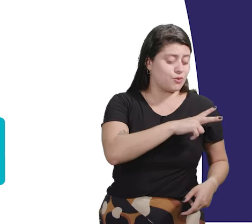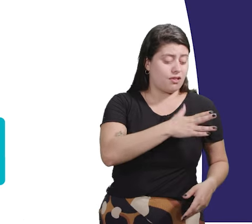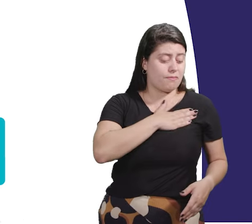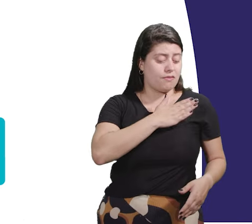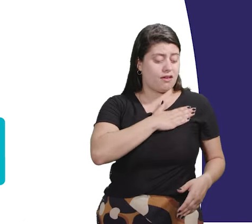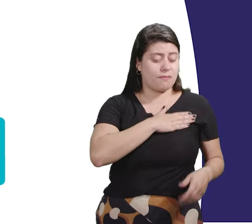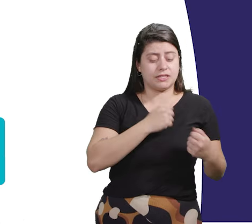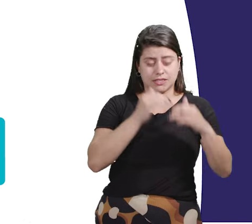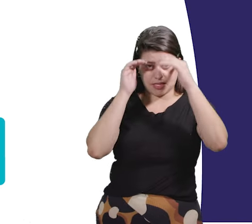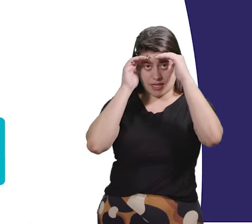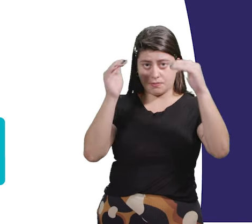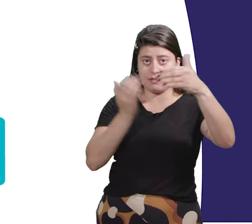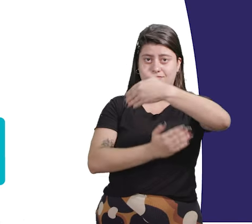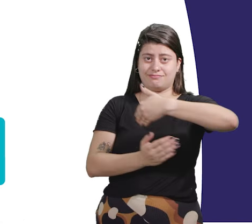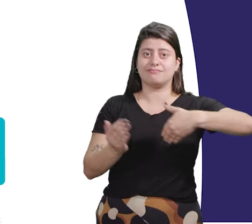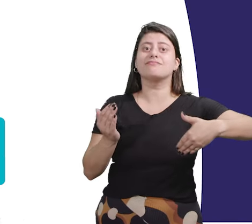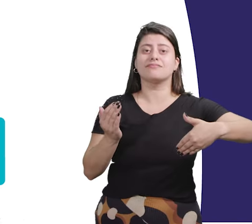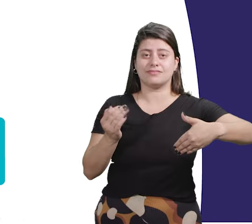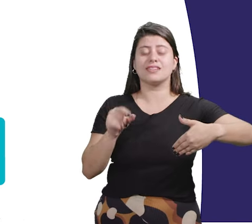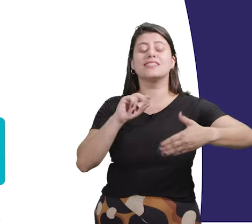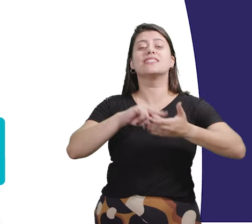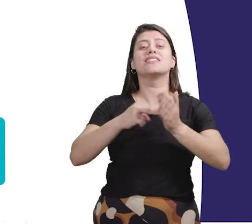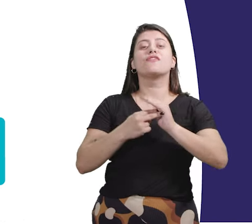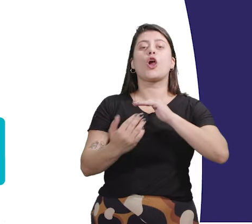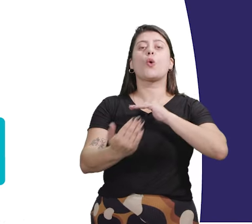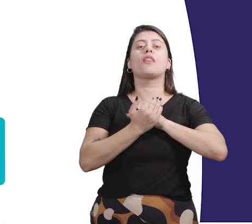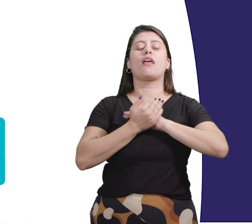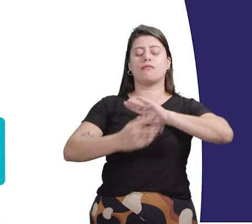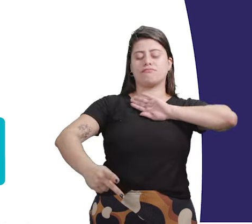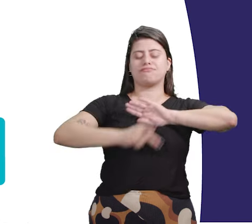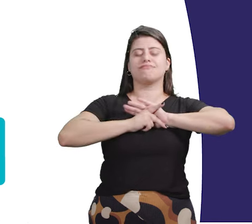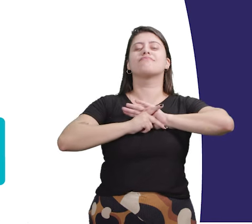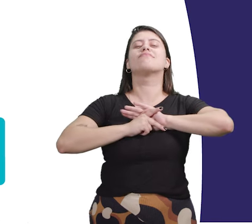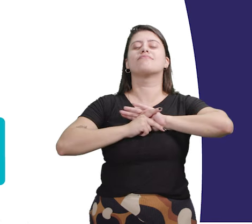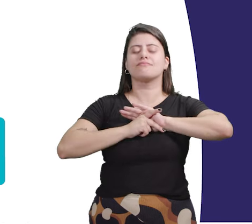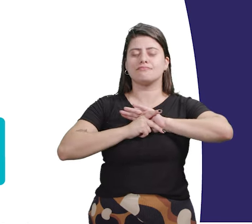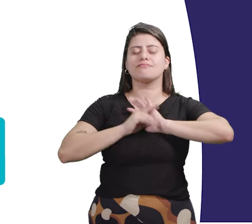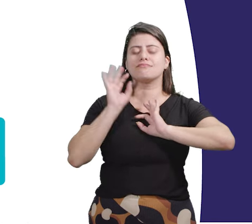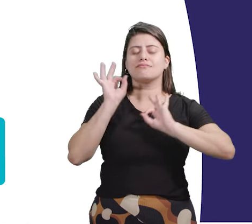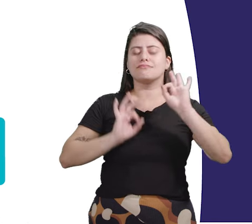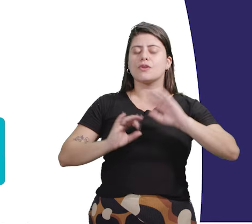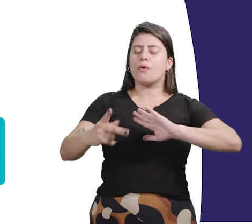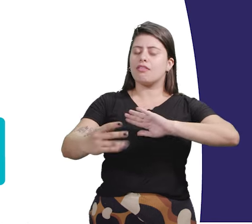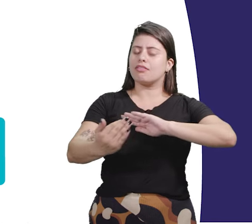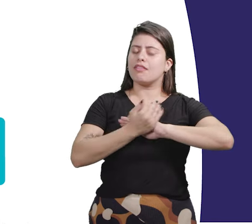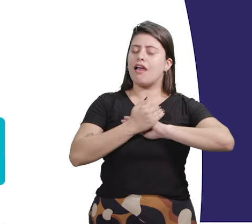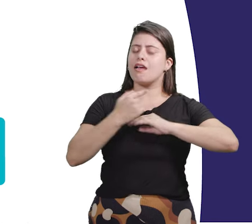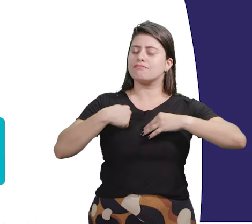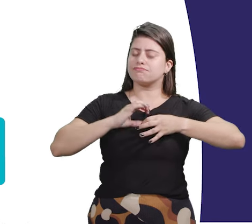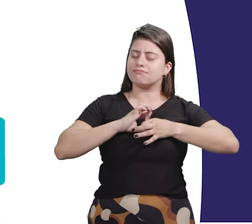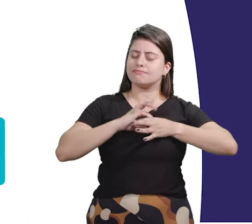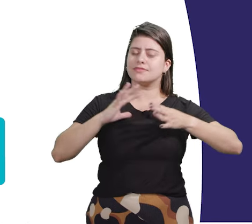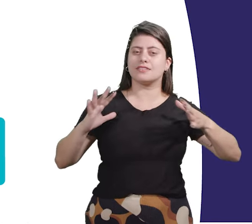que precisam ser respeitadas. É o autocuidado. É você se cuidar,